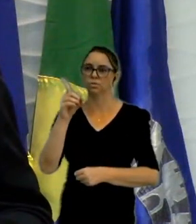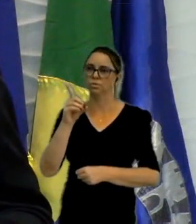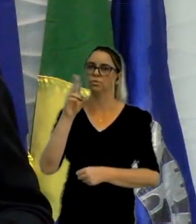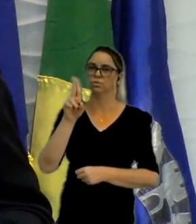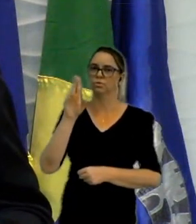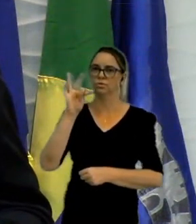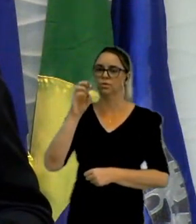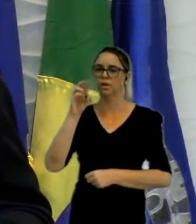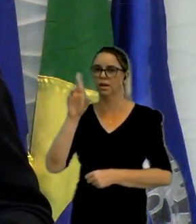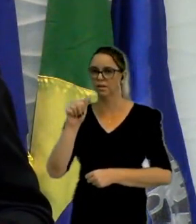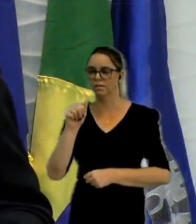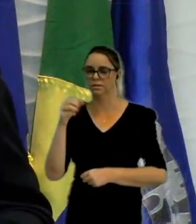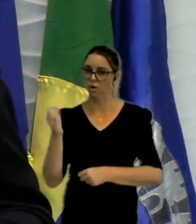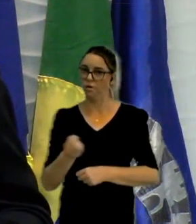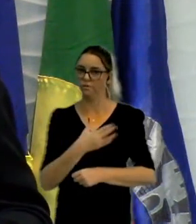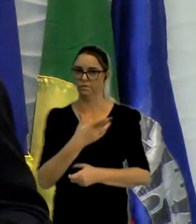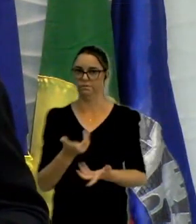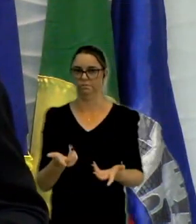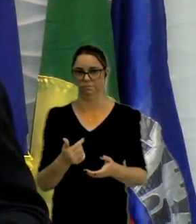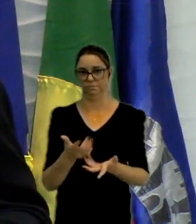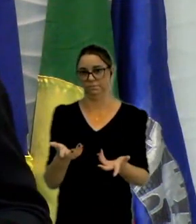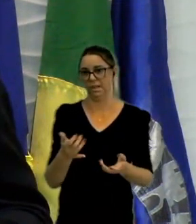essa doutora nova, que aí não vai ter desculpa.